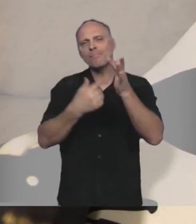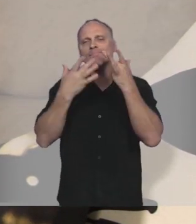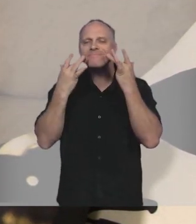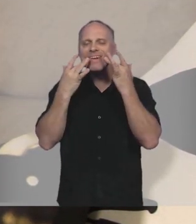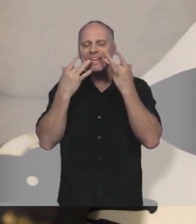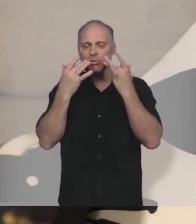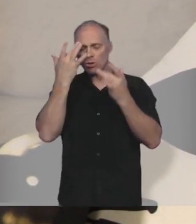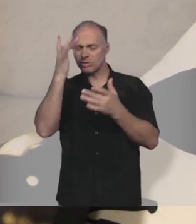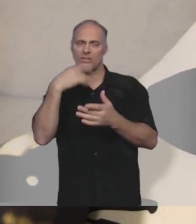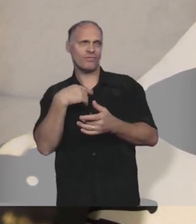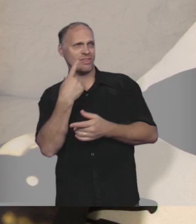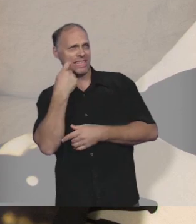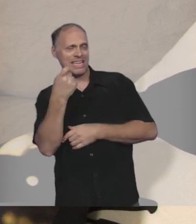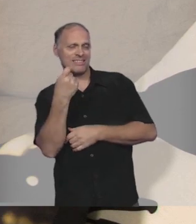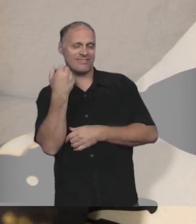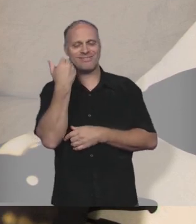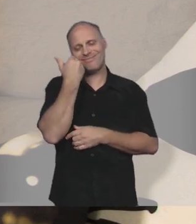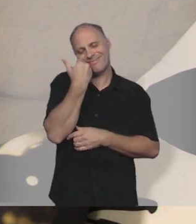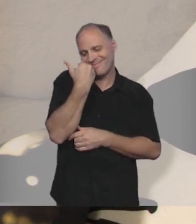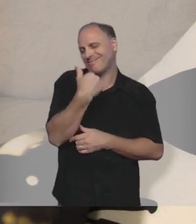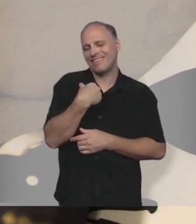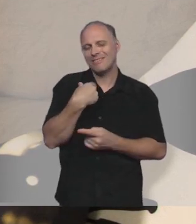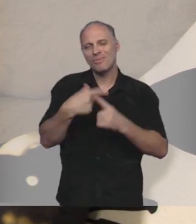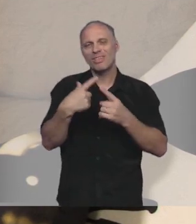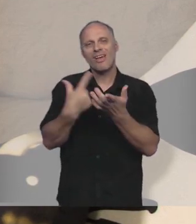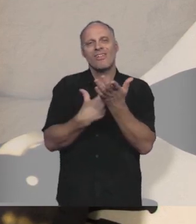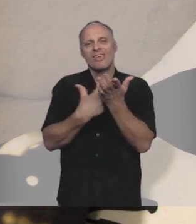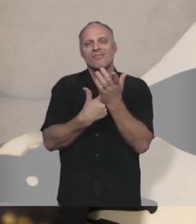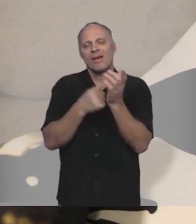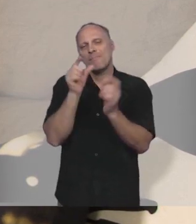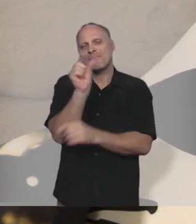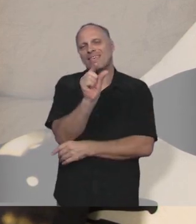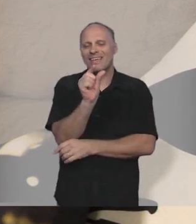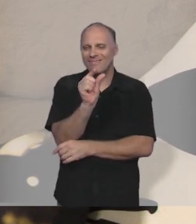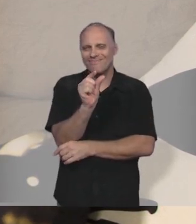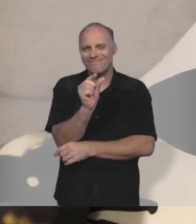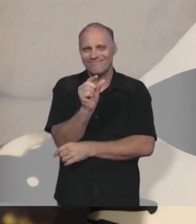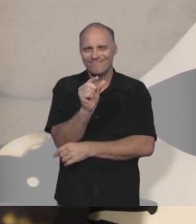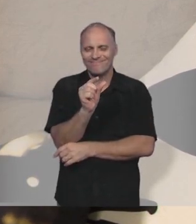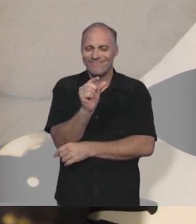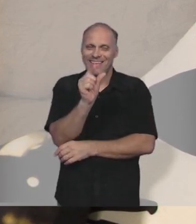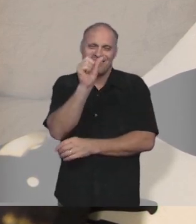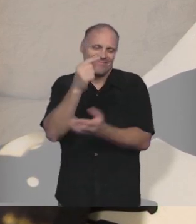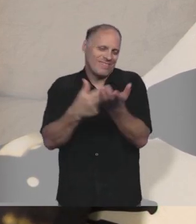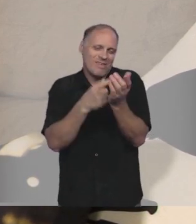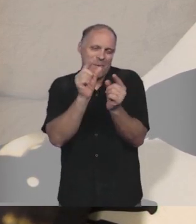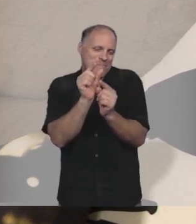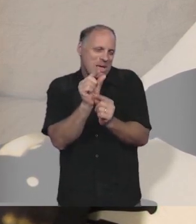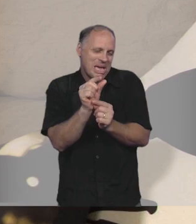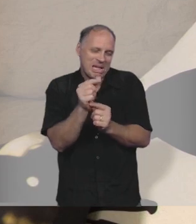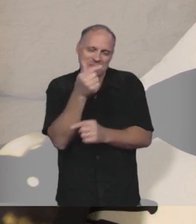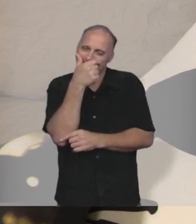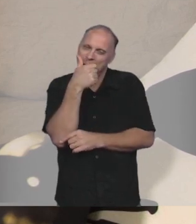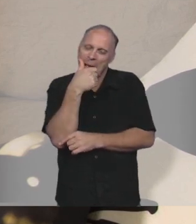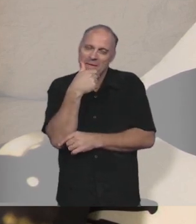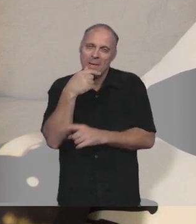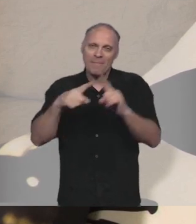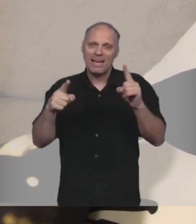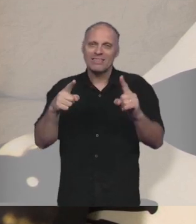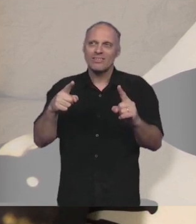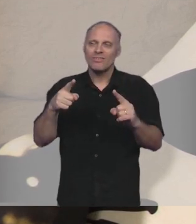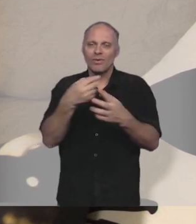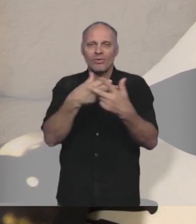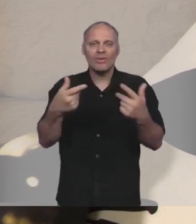sei se foi um misto de interesse ou de malandragem, porque o livro era um livro pequeno, né? Mas foi um ato